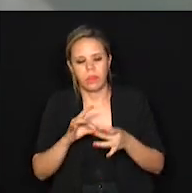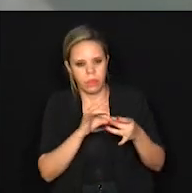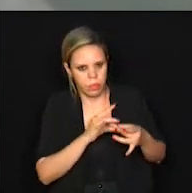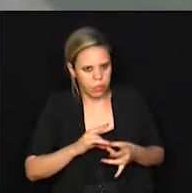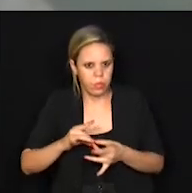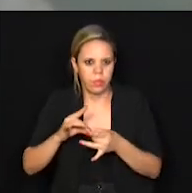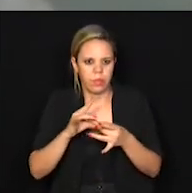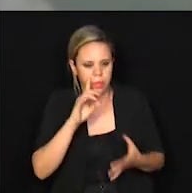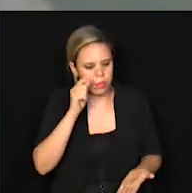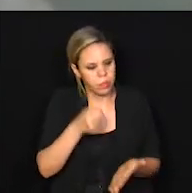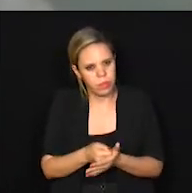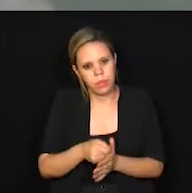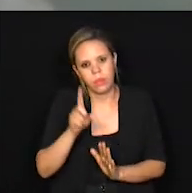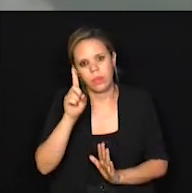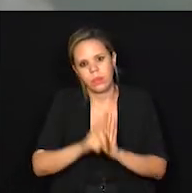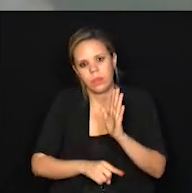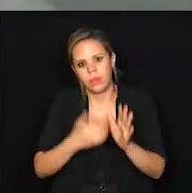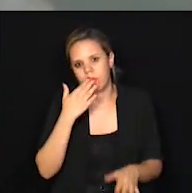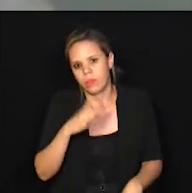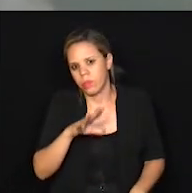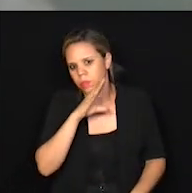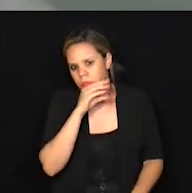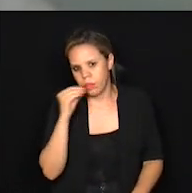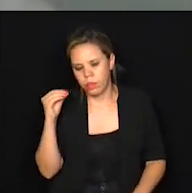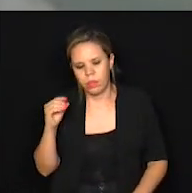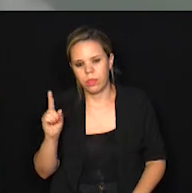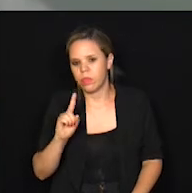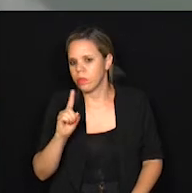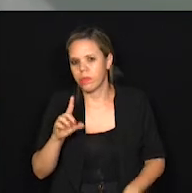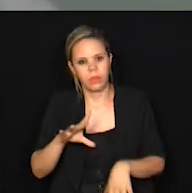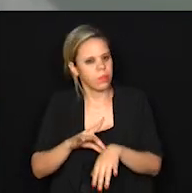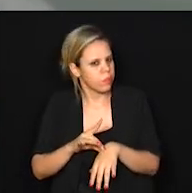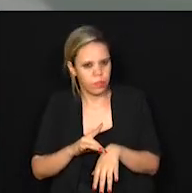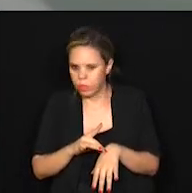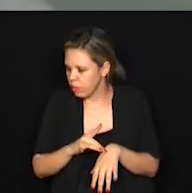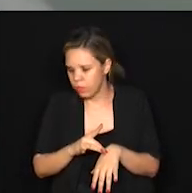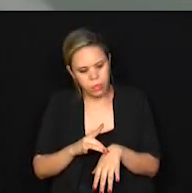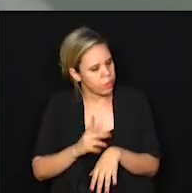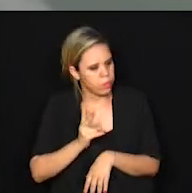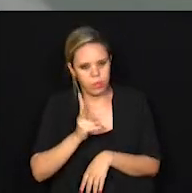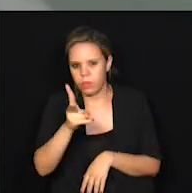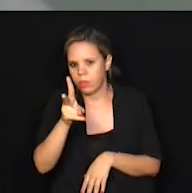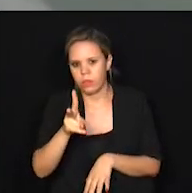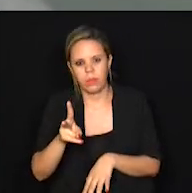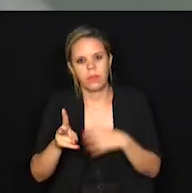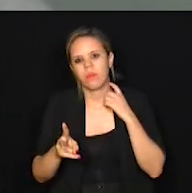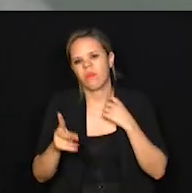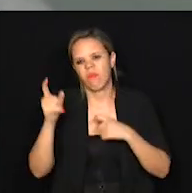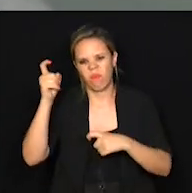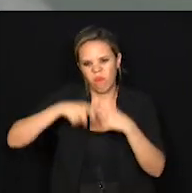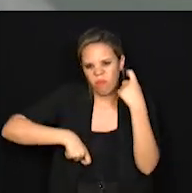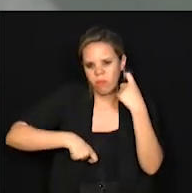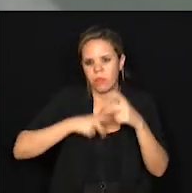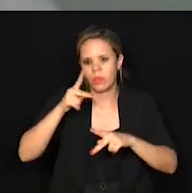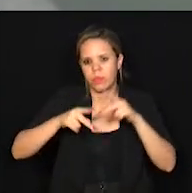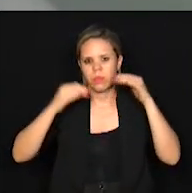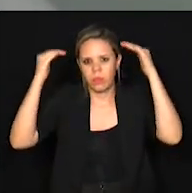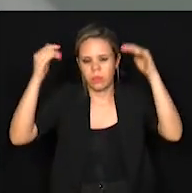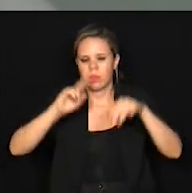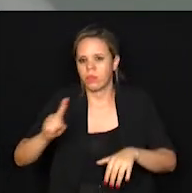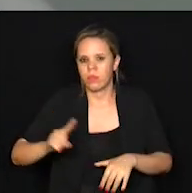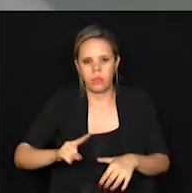mas vamos pensar, né? Imagina só, as crianças voltam e depois, essa infecção, e a gente já sabe também que tem essa questão dos assintomáticos